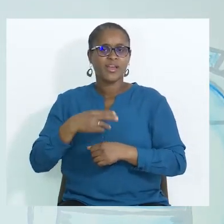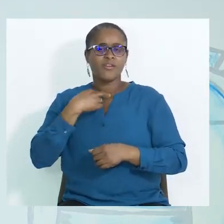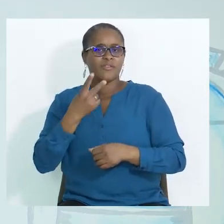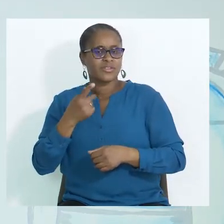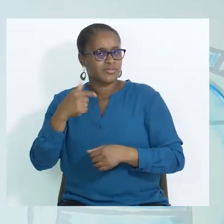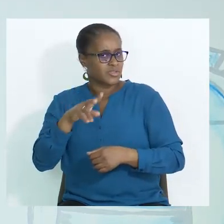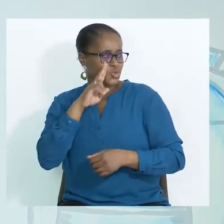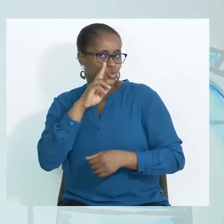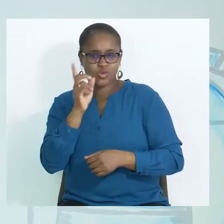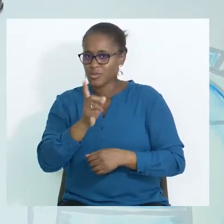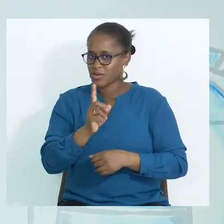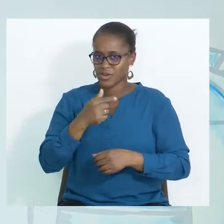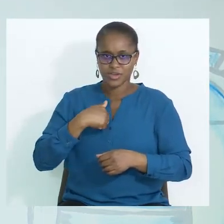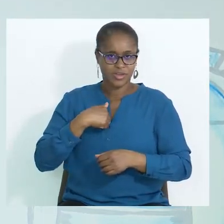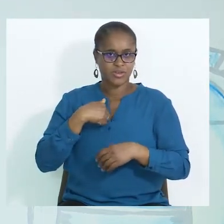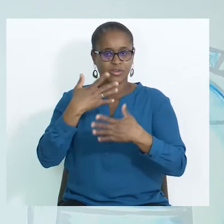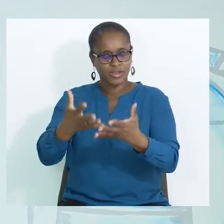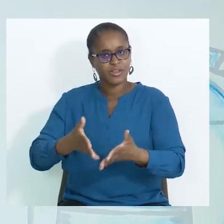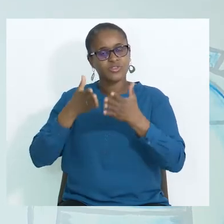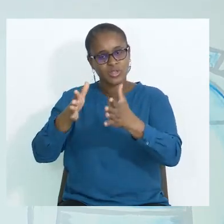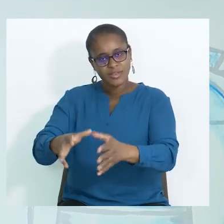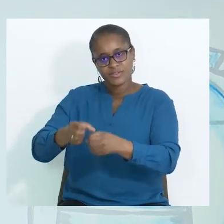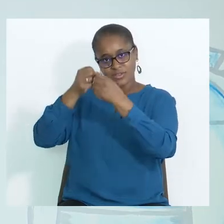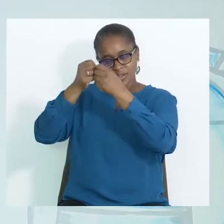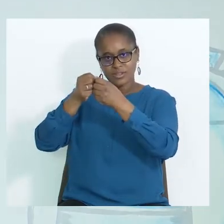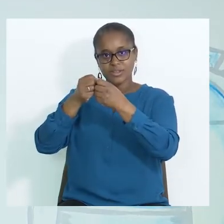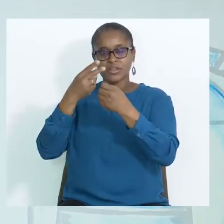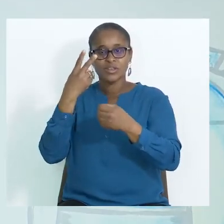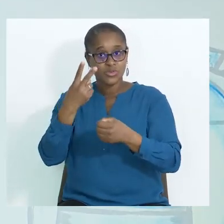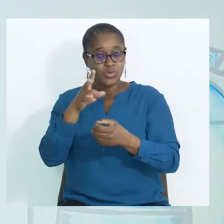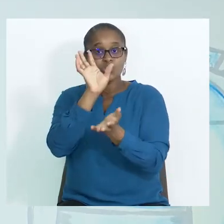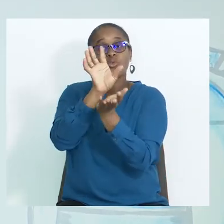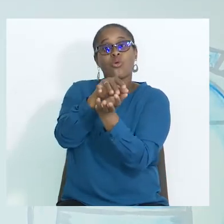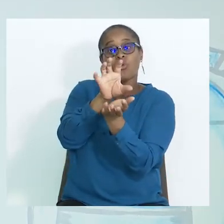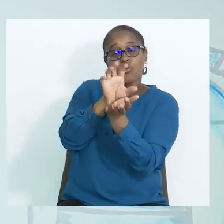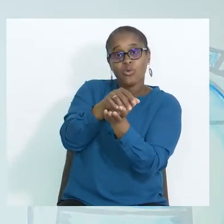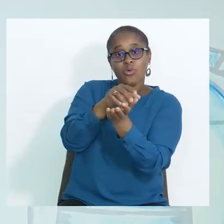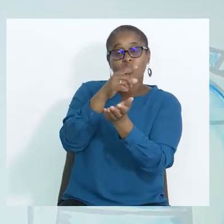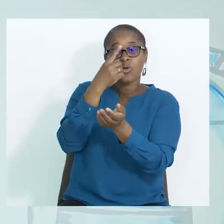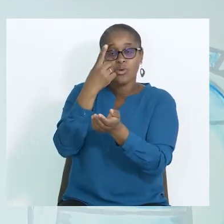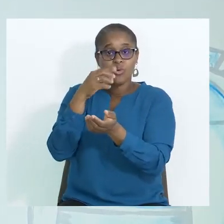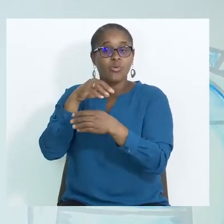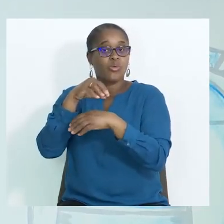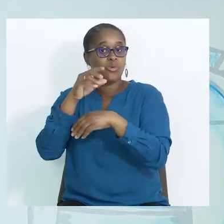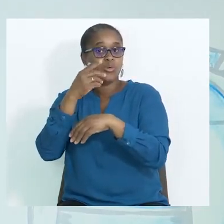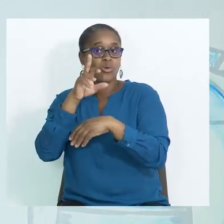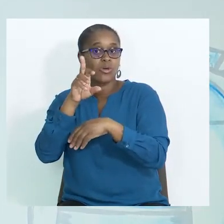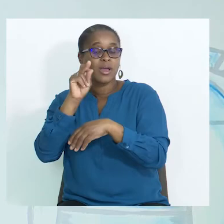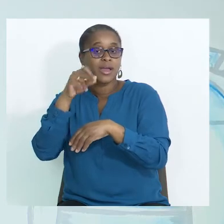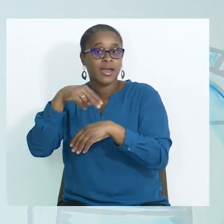voz não tem desculpas Eu vos aliviarei a dois crocodilos um